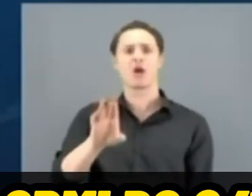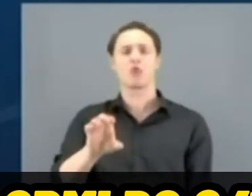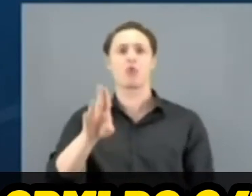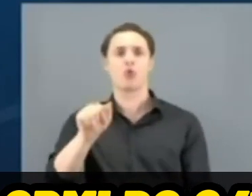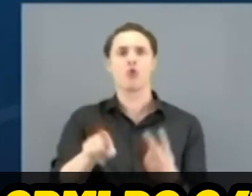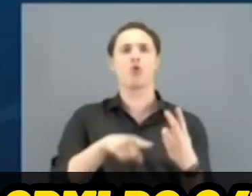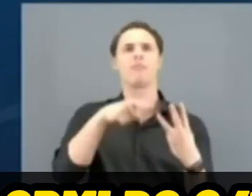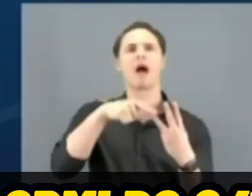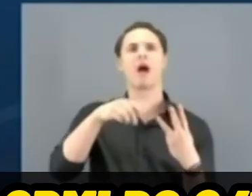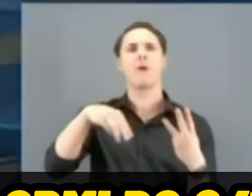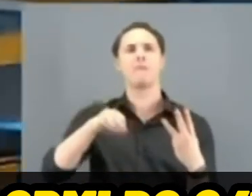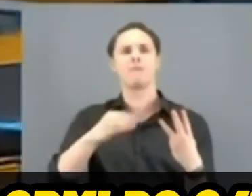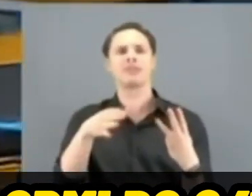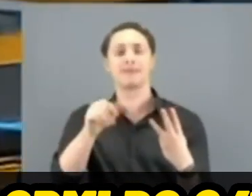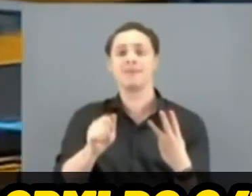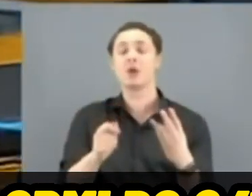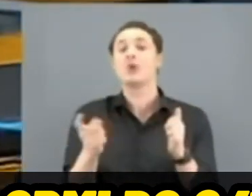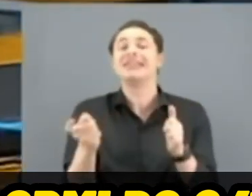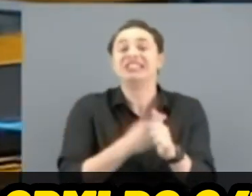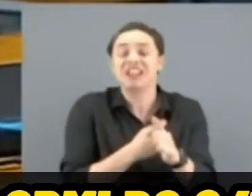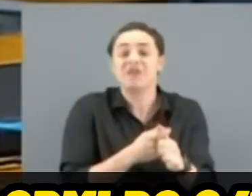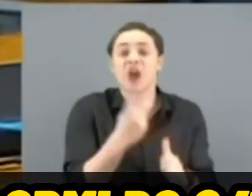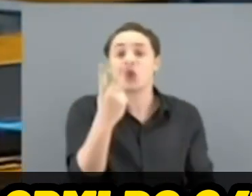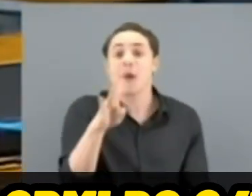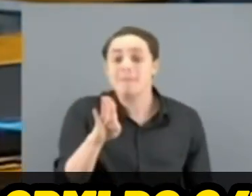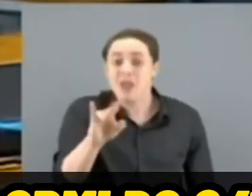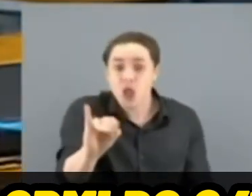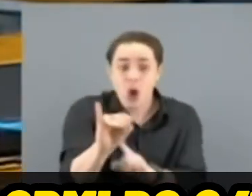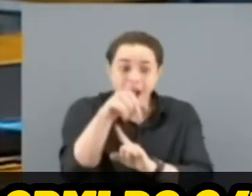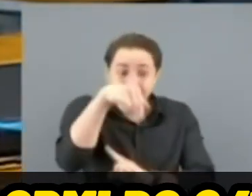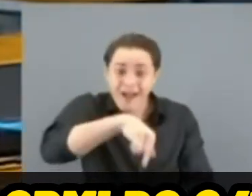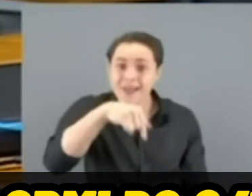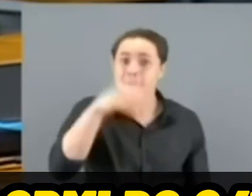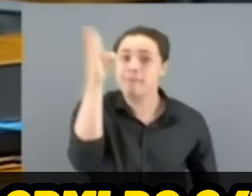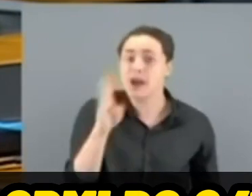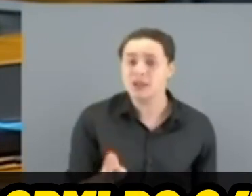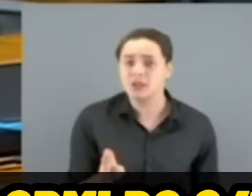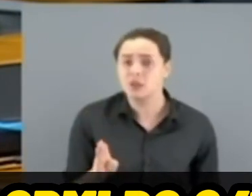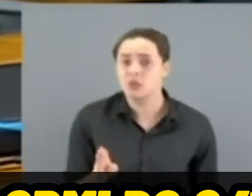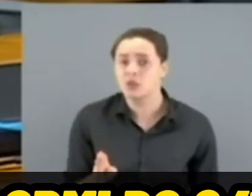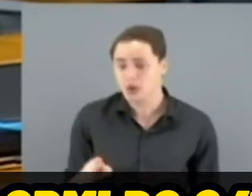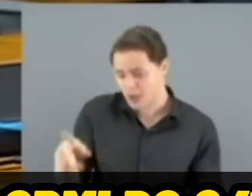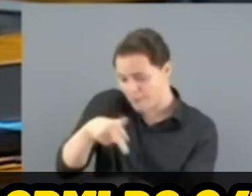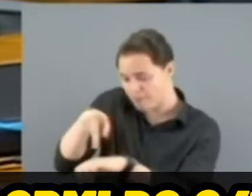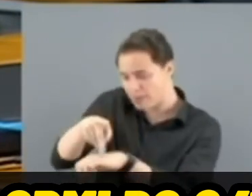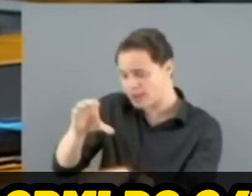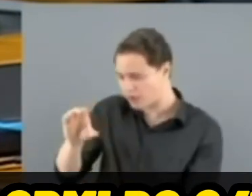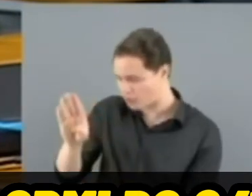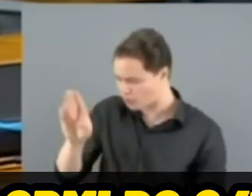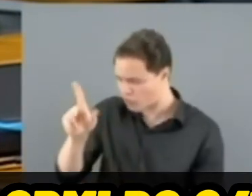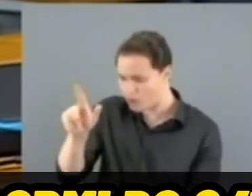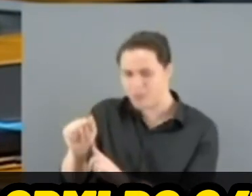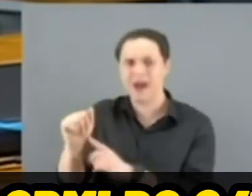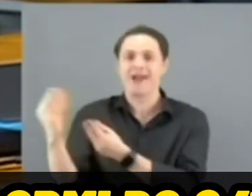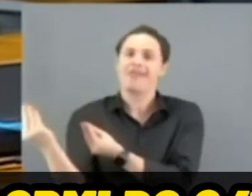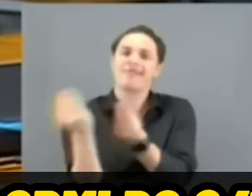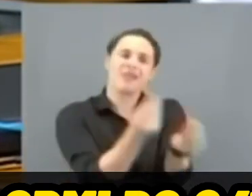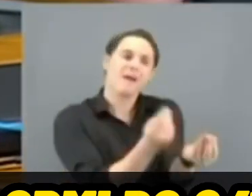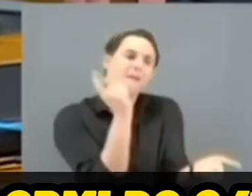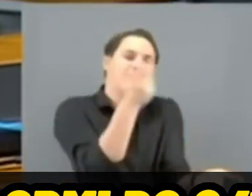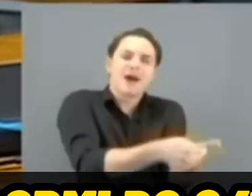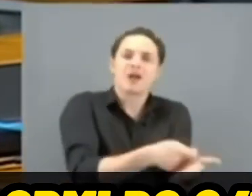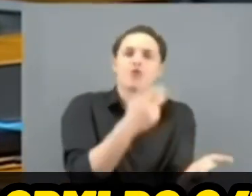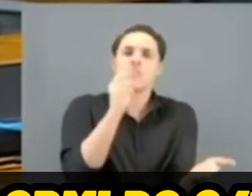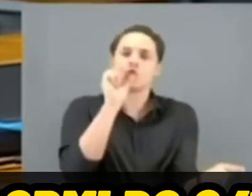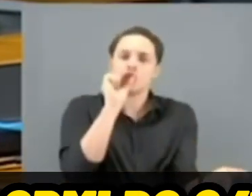2 bilhões ao BNDES, ao Brasil. Inclusive, Cuba deu ainda de dívida charutos cubanos.